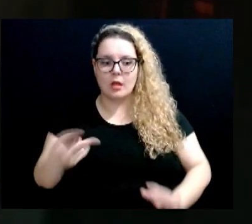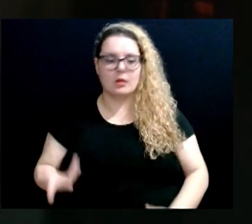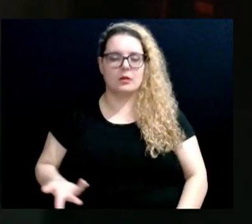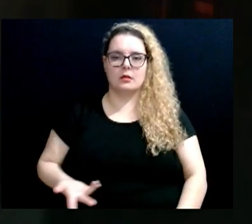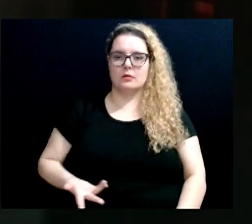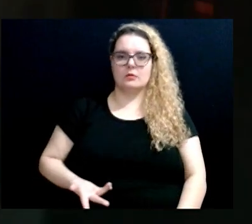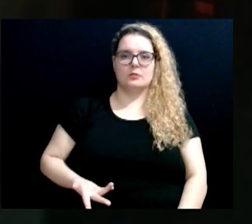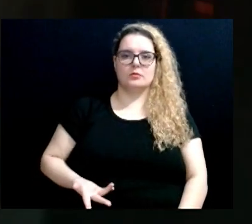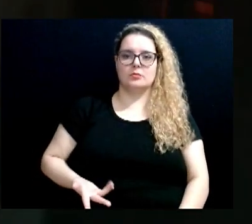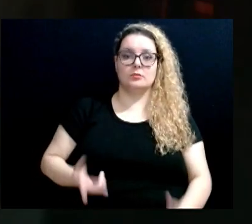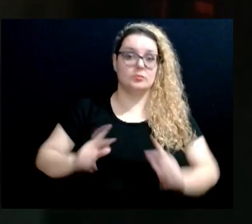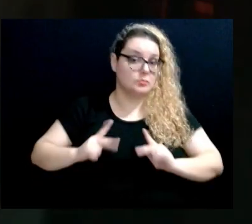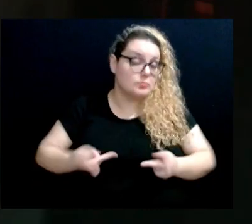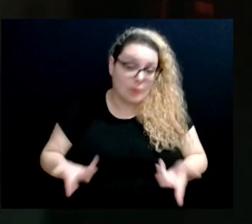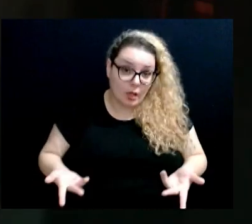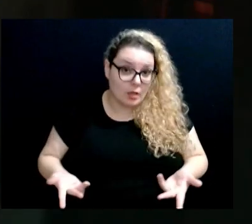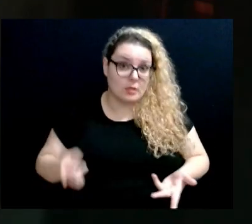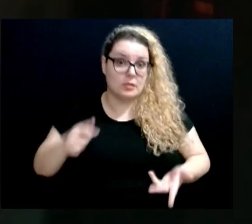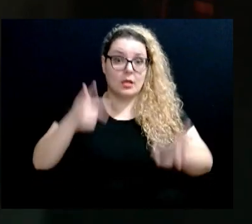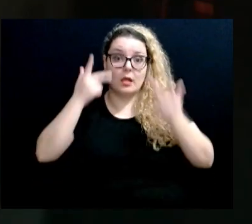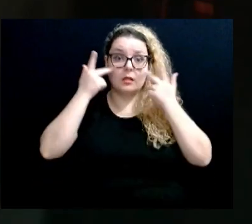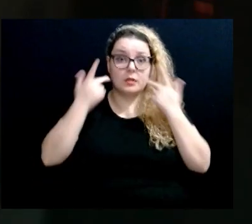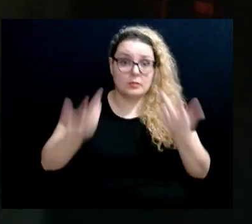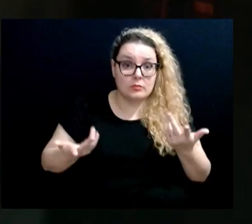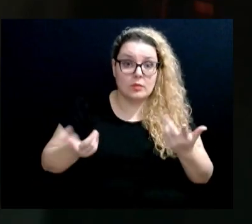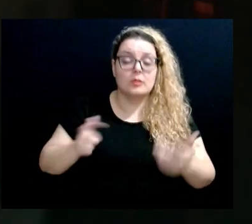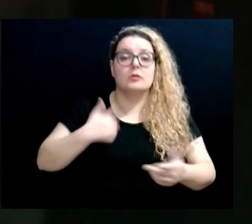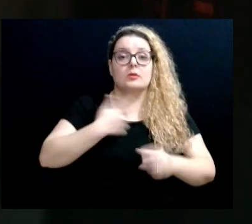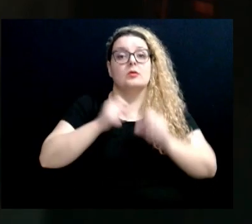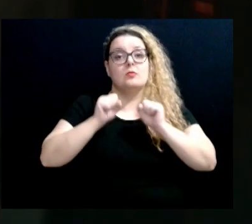humano, que é natural e que a gente pode sim